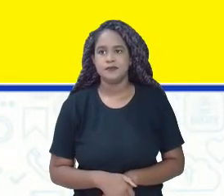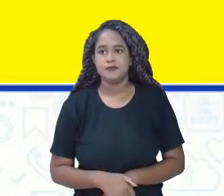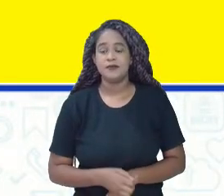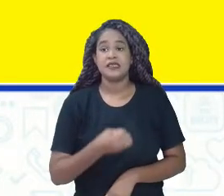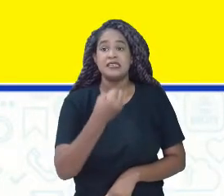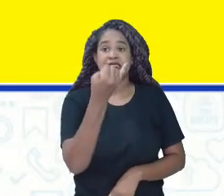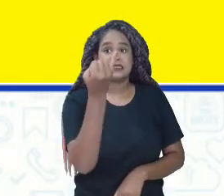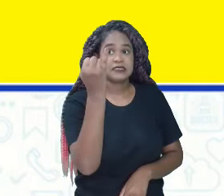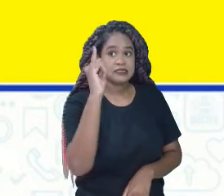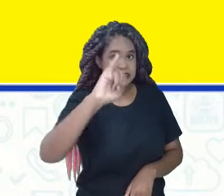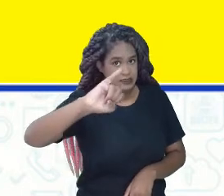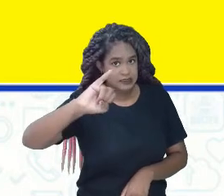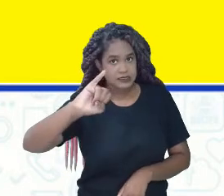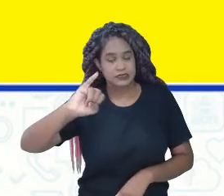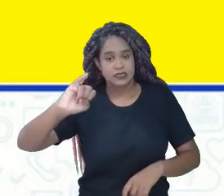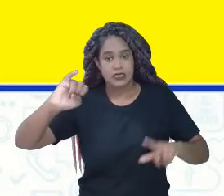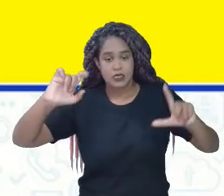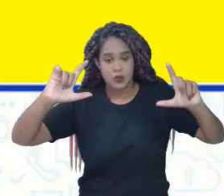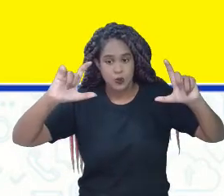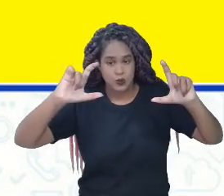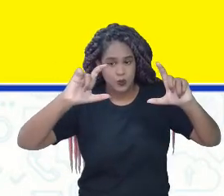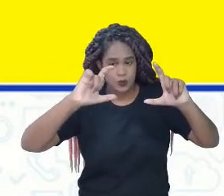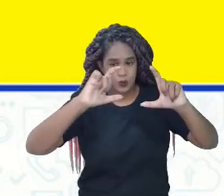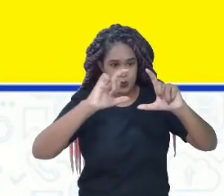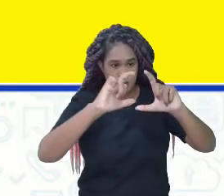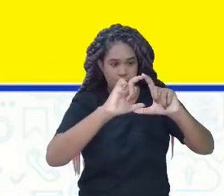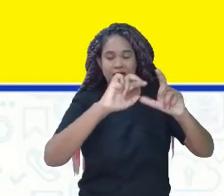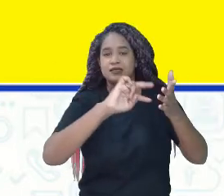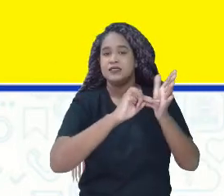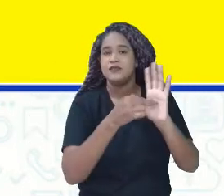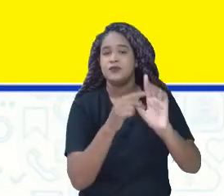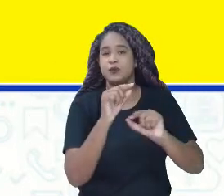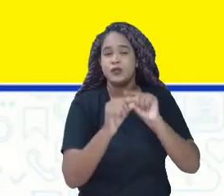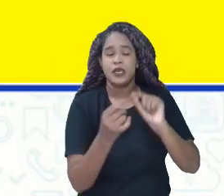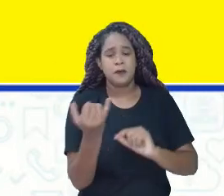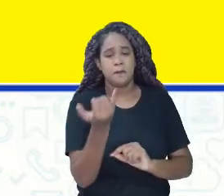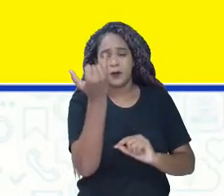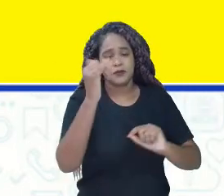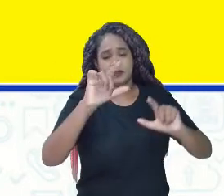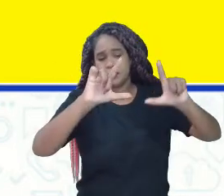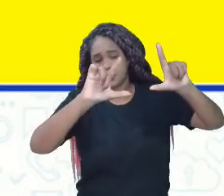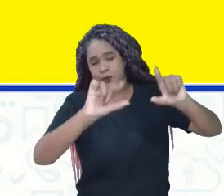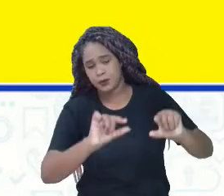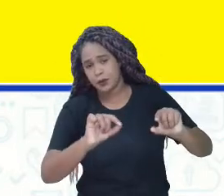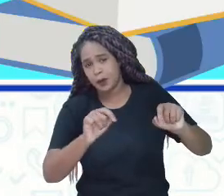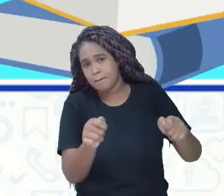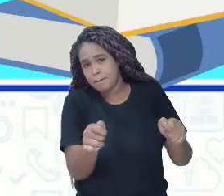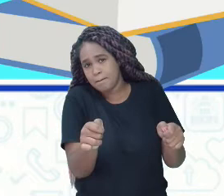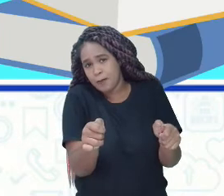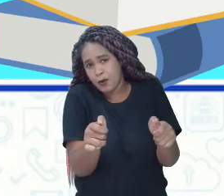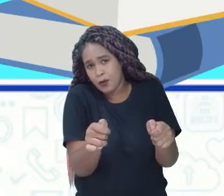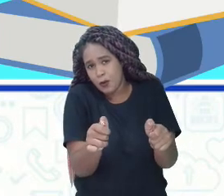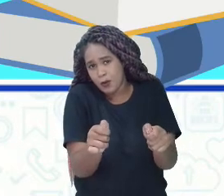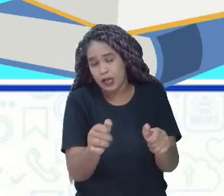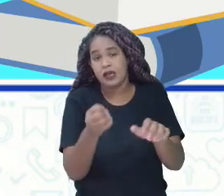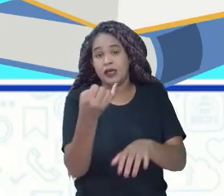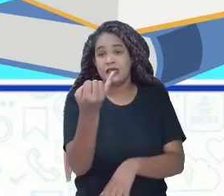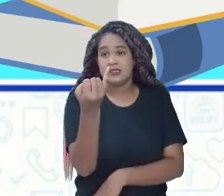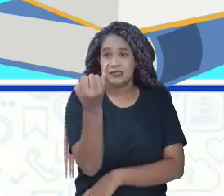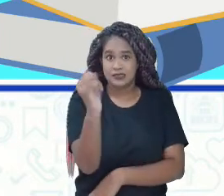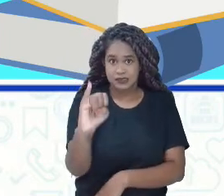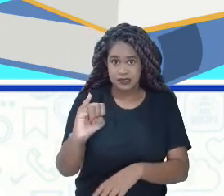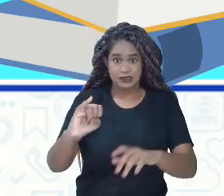Se ele for menor, é menos importante para o enredo. Então, se o balão é grande,